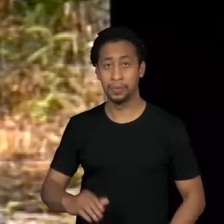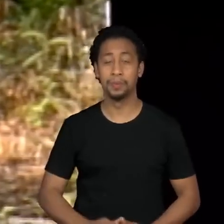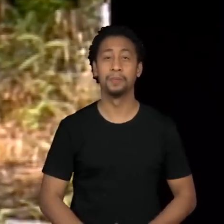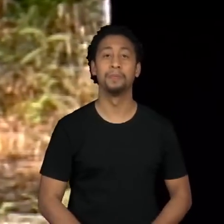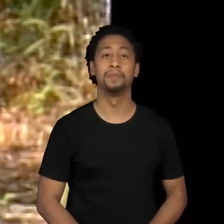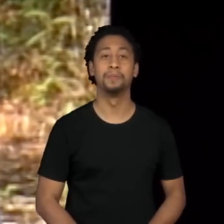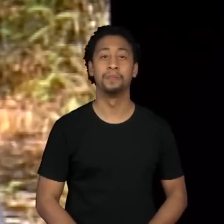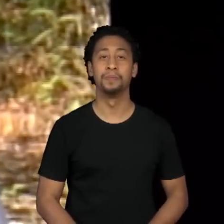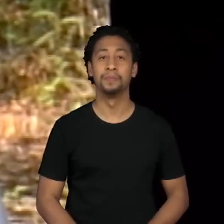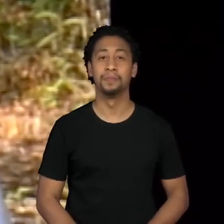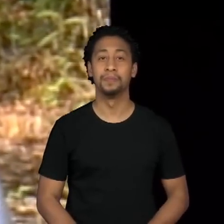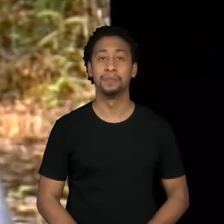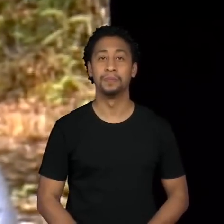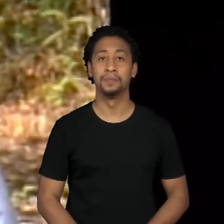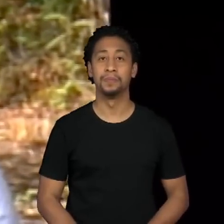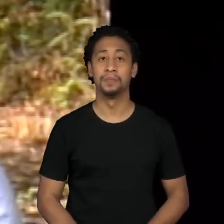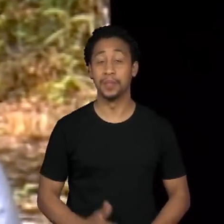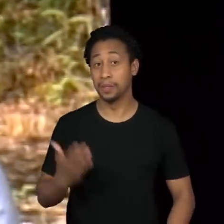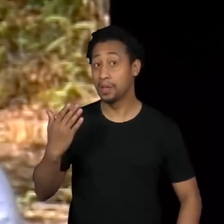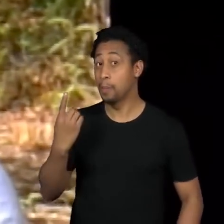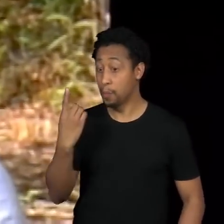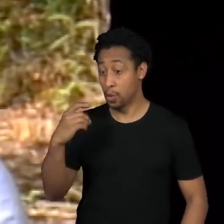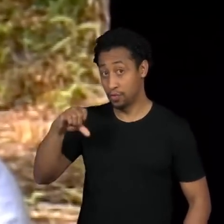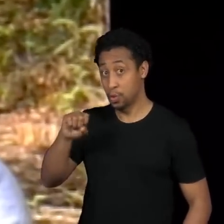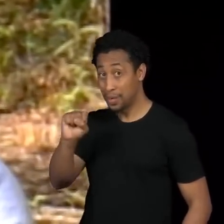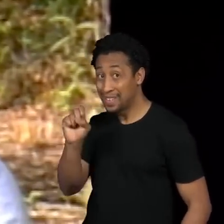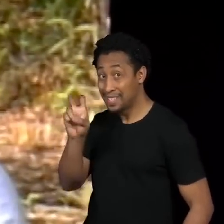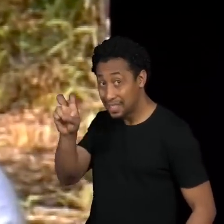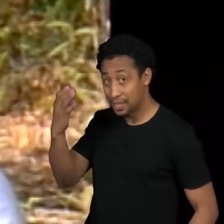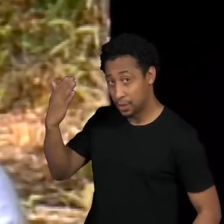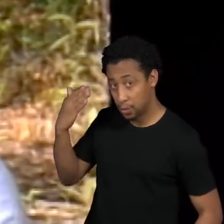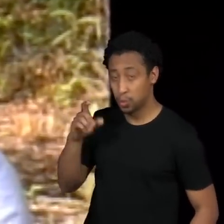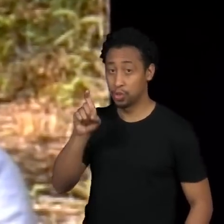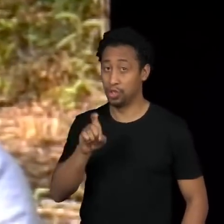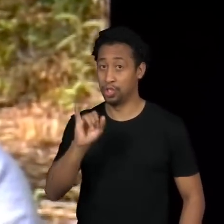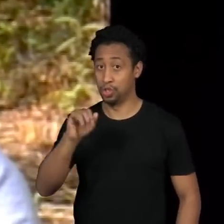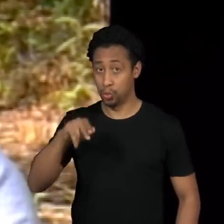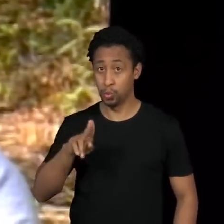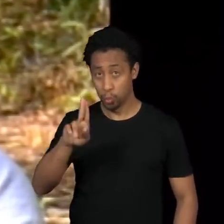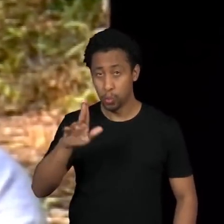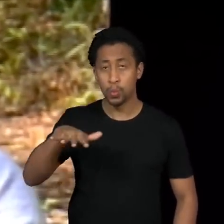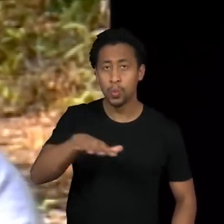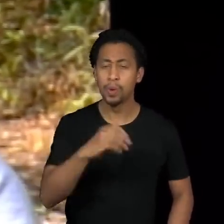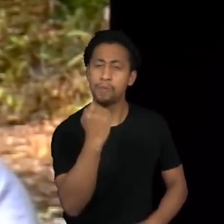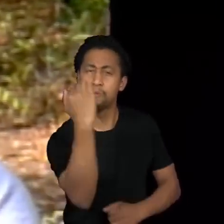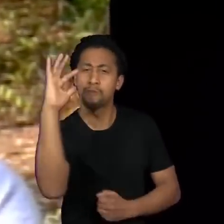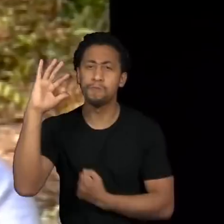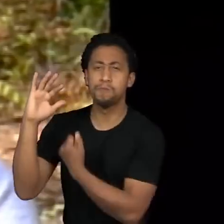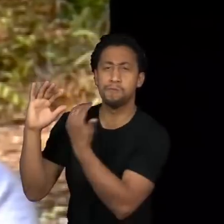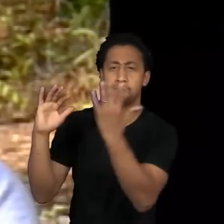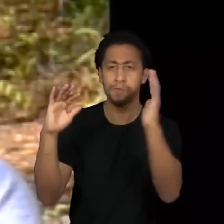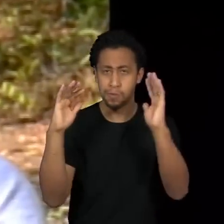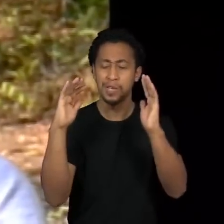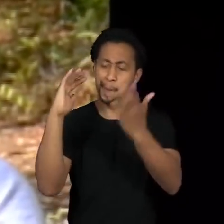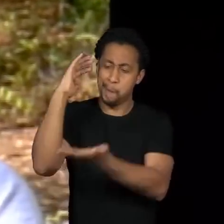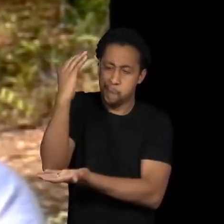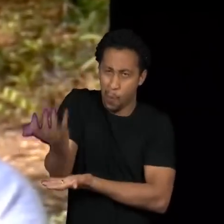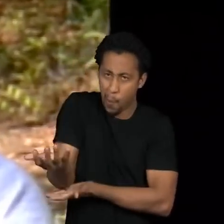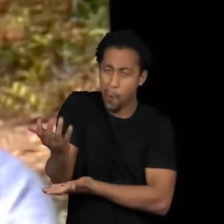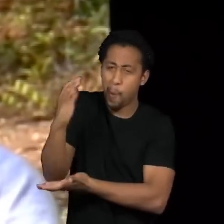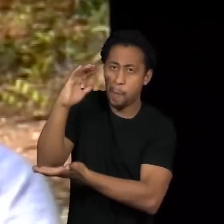Os cuicuros estão entrando pela floresta à procura da árvore apropriada, da qual retirarão os troncos